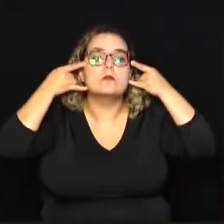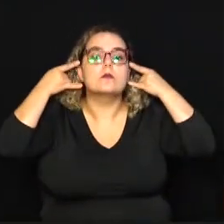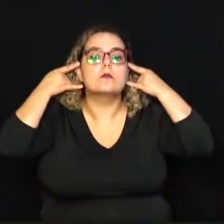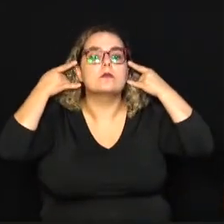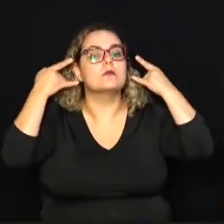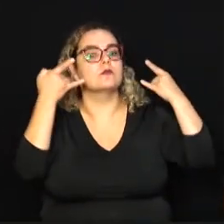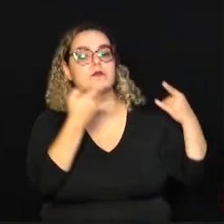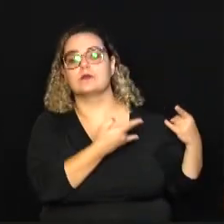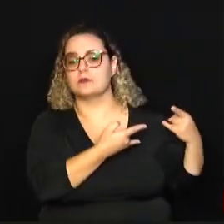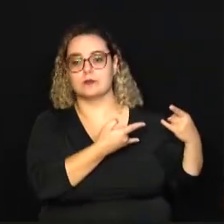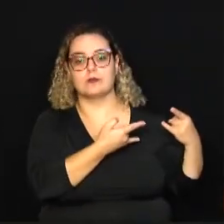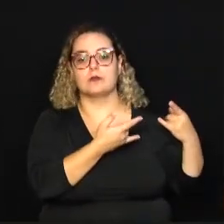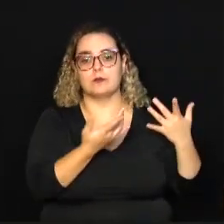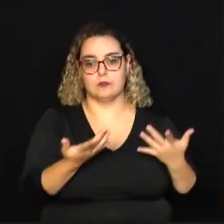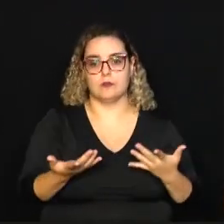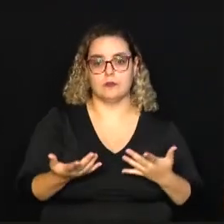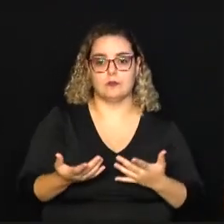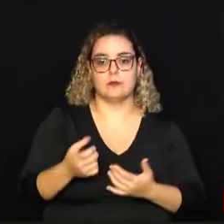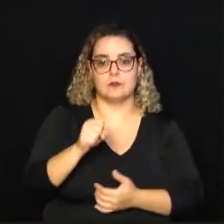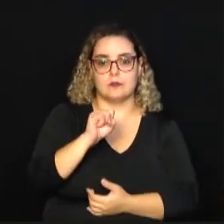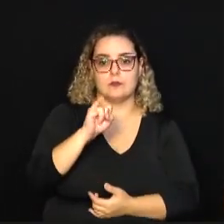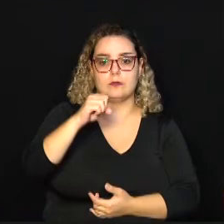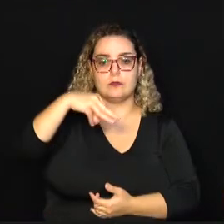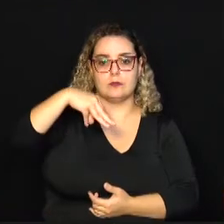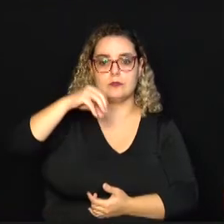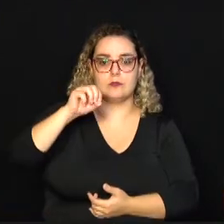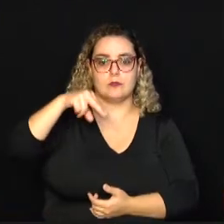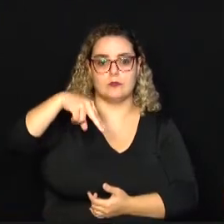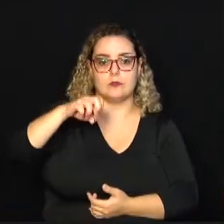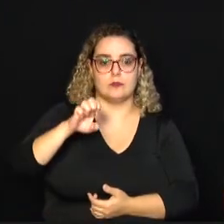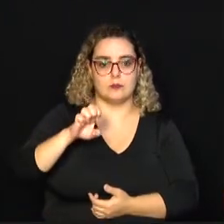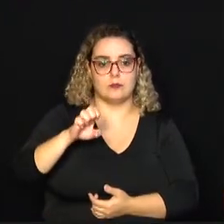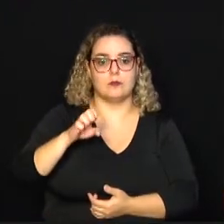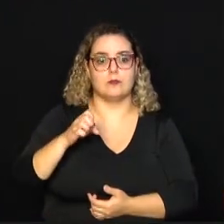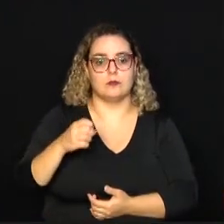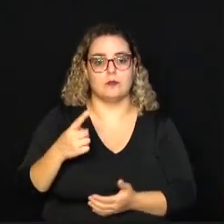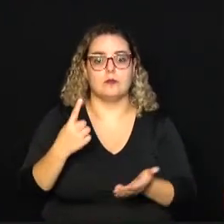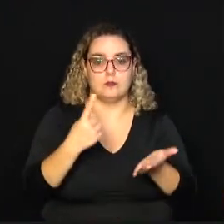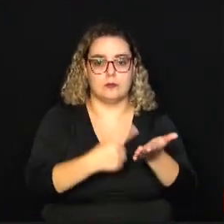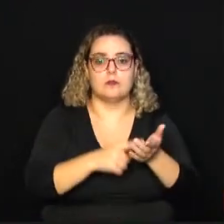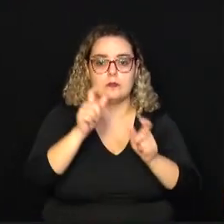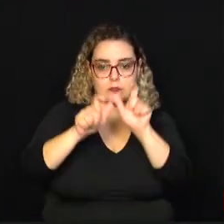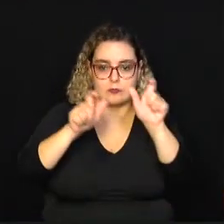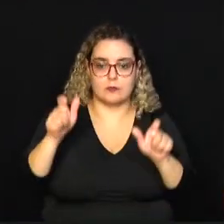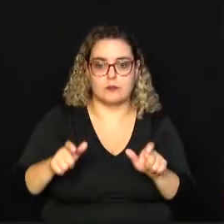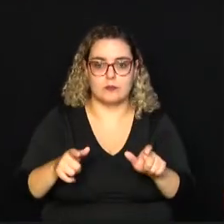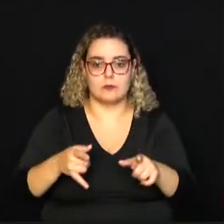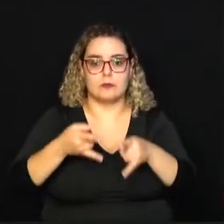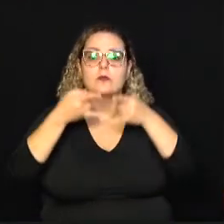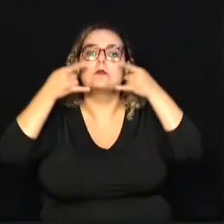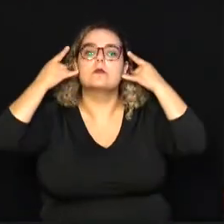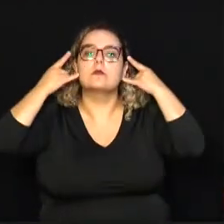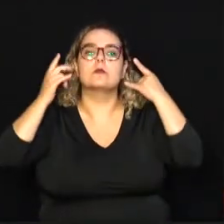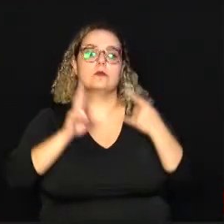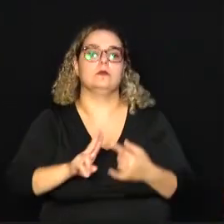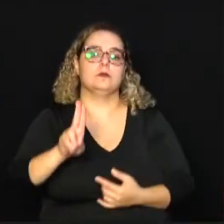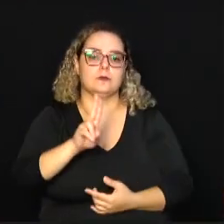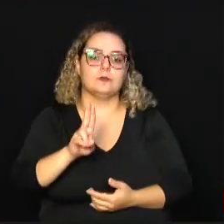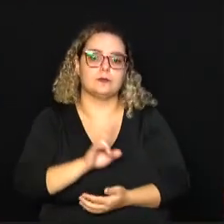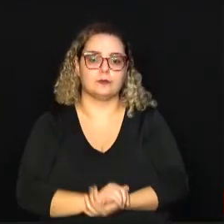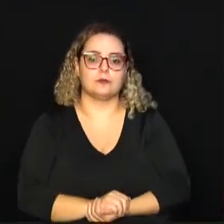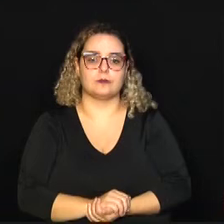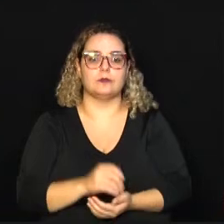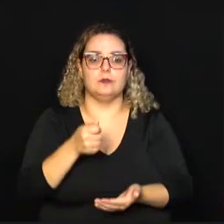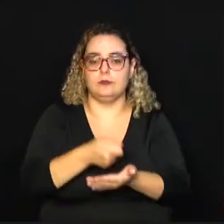a Simone, ela faz aí, né, o seu registro das pessoas que não estão usando máscara, que não estão cumprindo